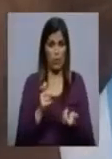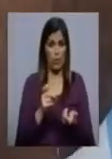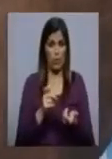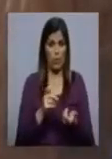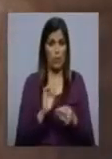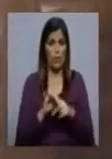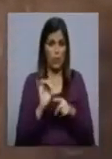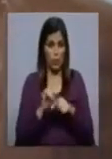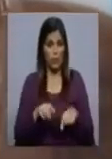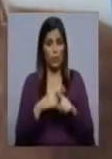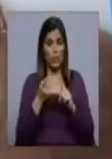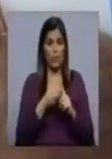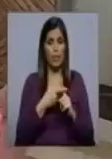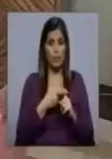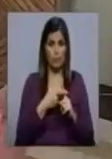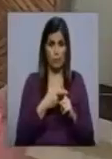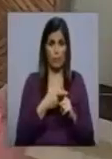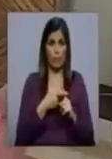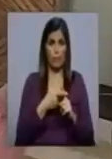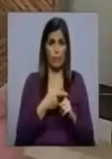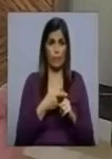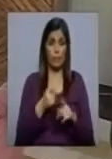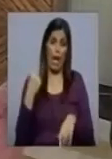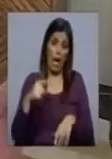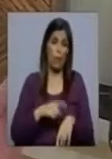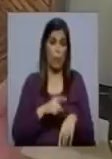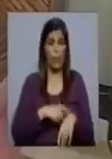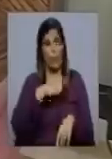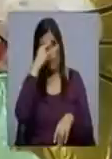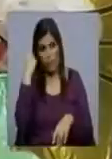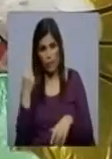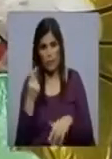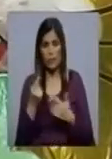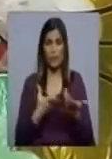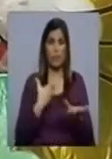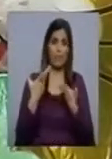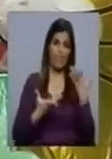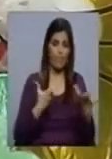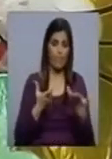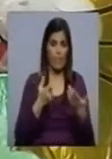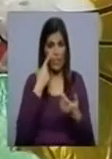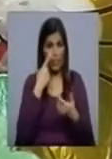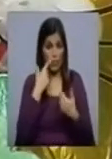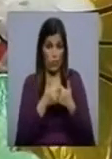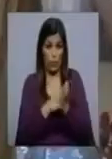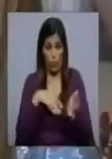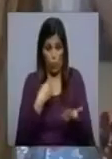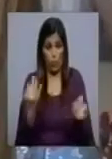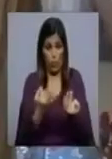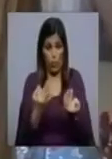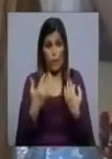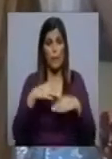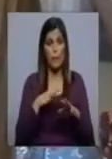felizmente este ano apesar enfim outros momentos muito controlados portugal ao vivo e todo aliás que se vivem todo mundo